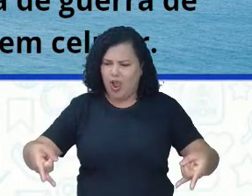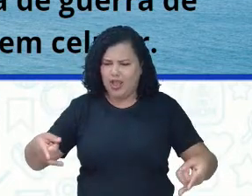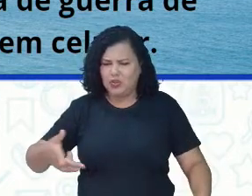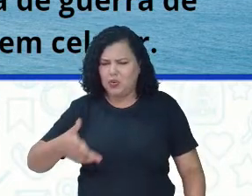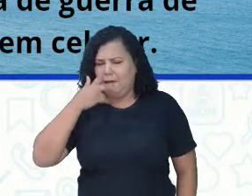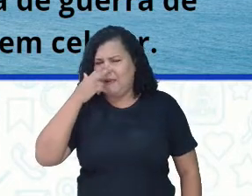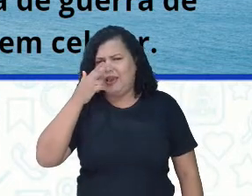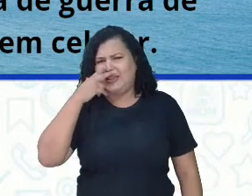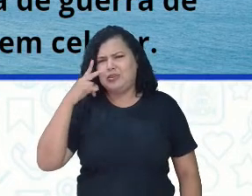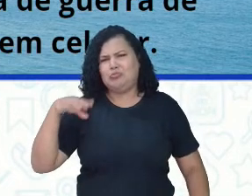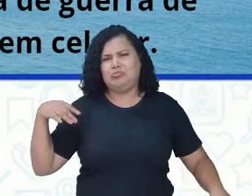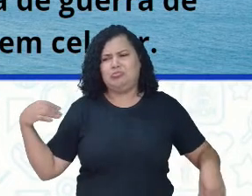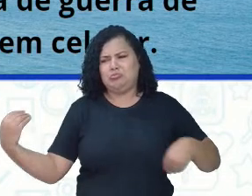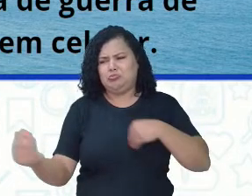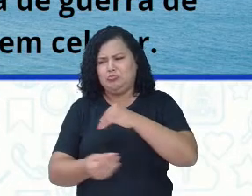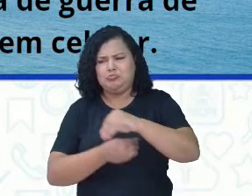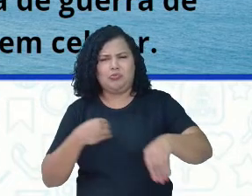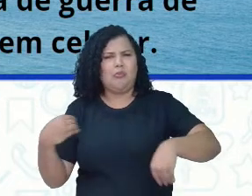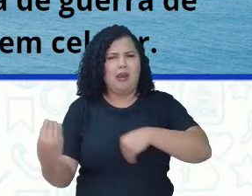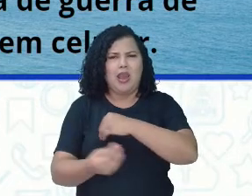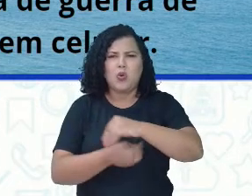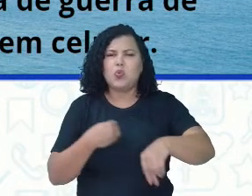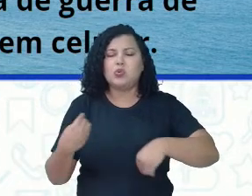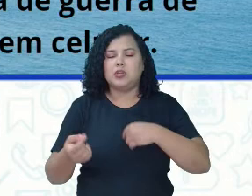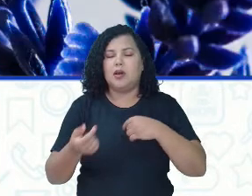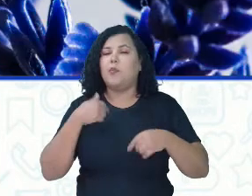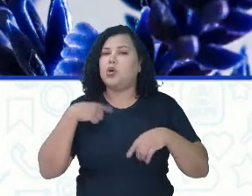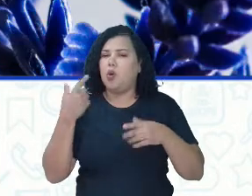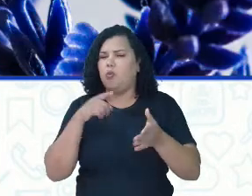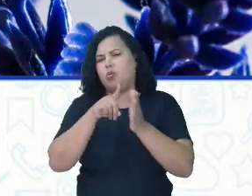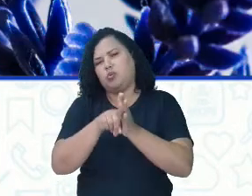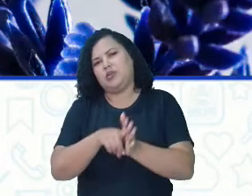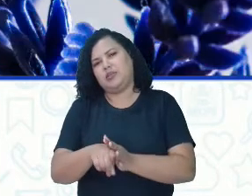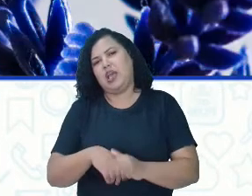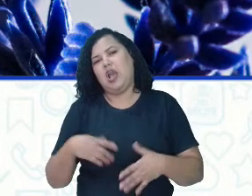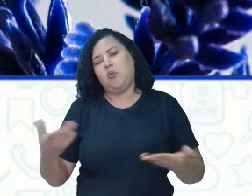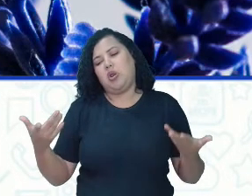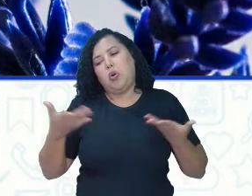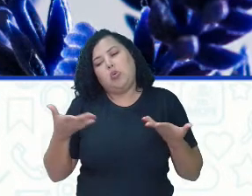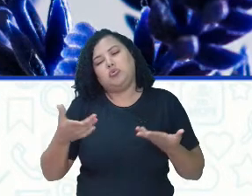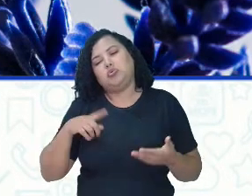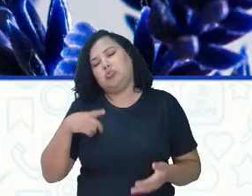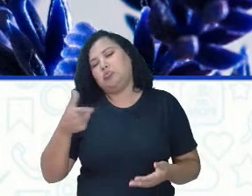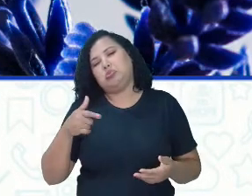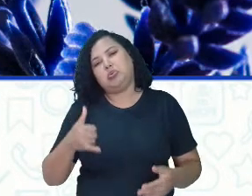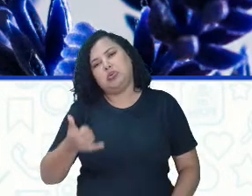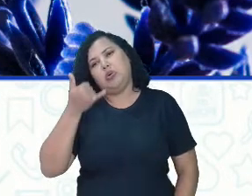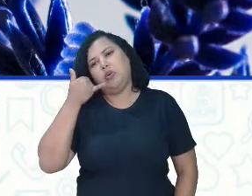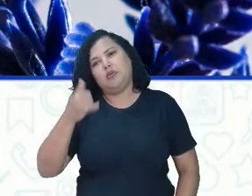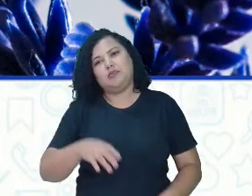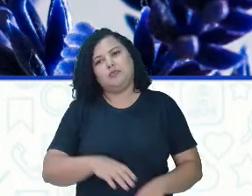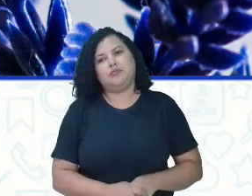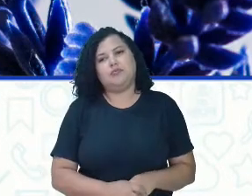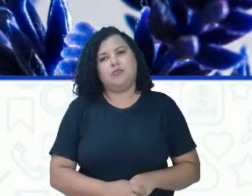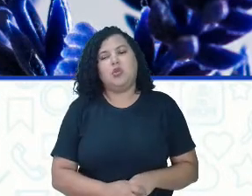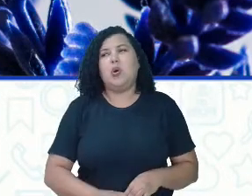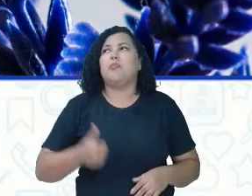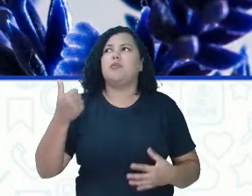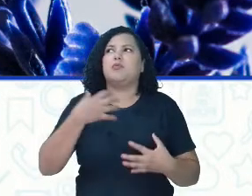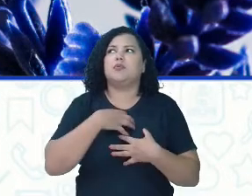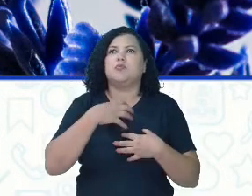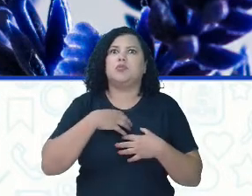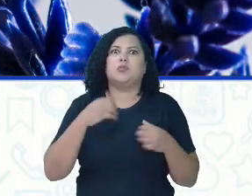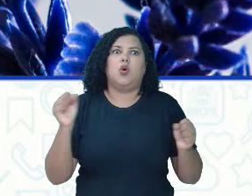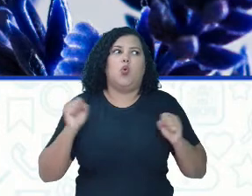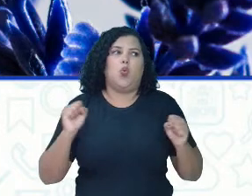de guerra de tanto procurá-lo. Agora me rendo. Sou um homem sem celular. O primeiro sentimento é de